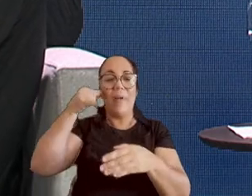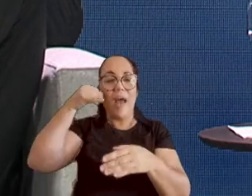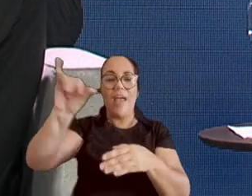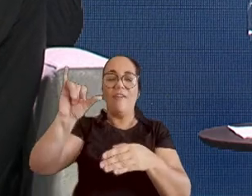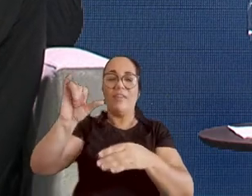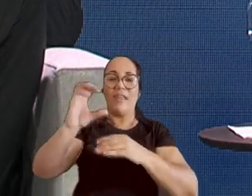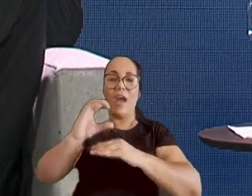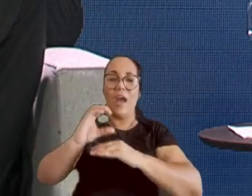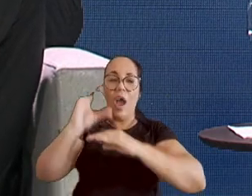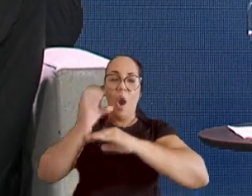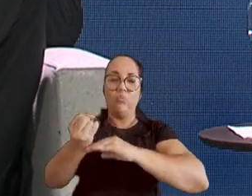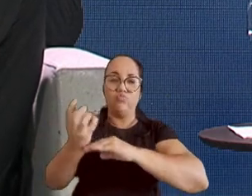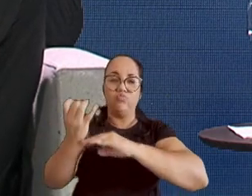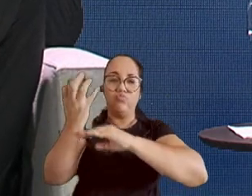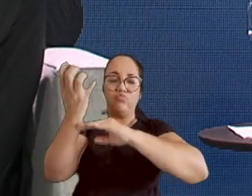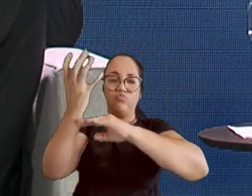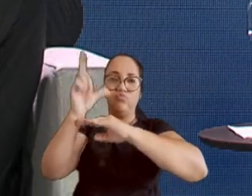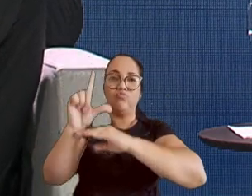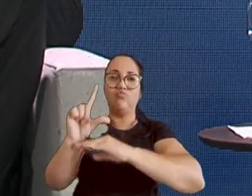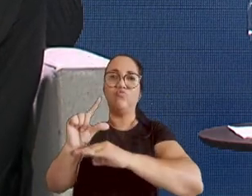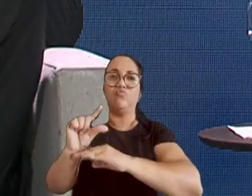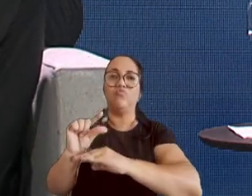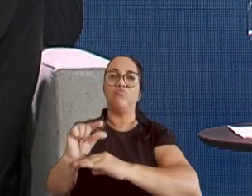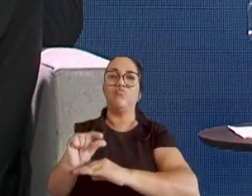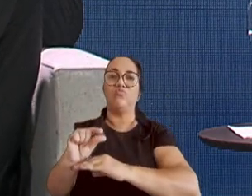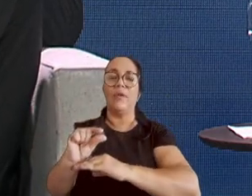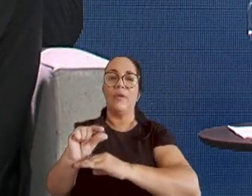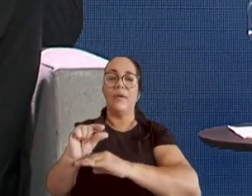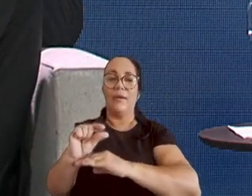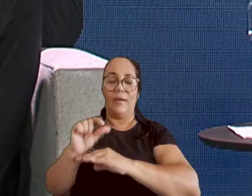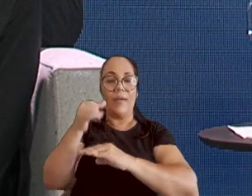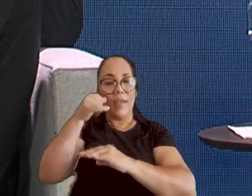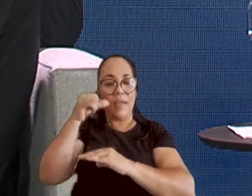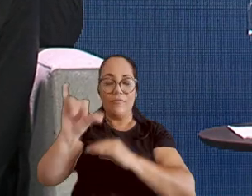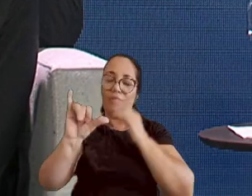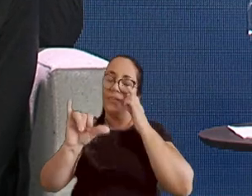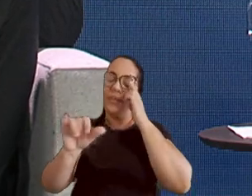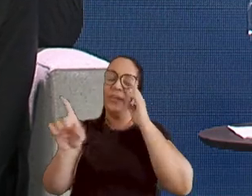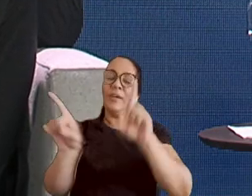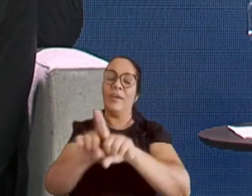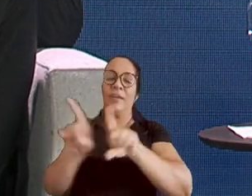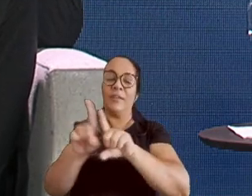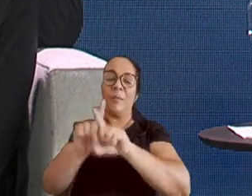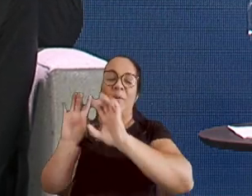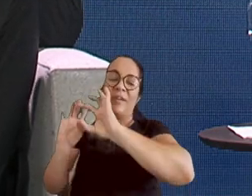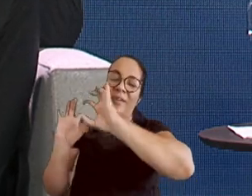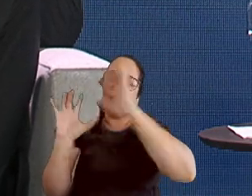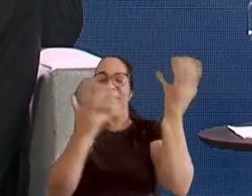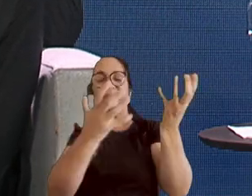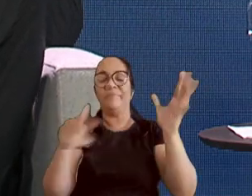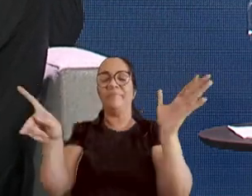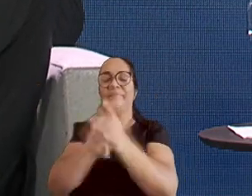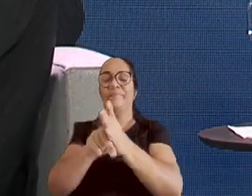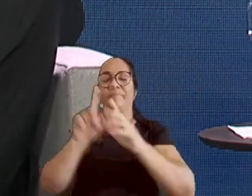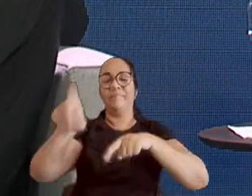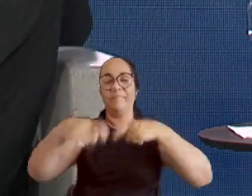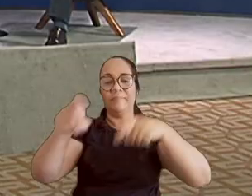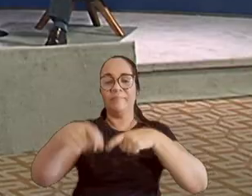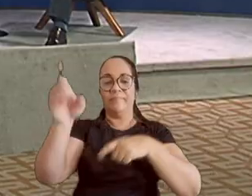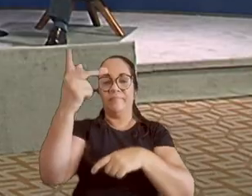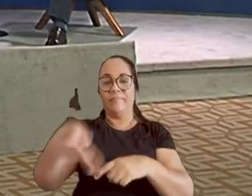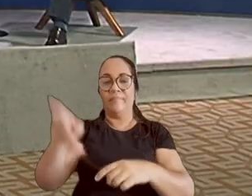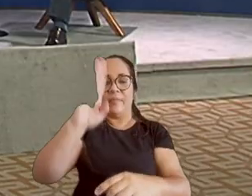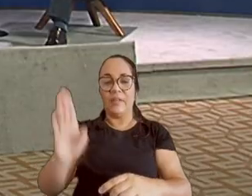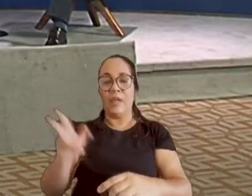aumenta brutalmente o volume produzido e a resiliência climática dessa agricultura e só vamos fazer isso via tecnologia